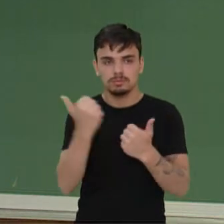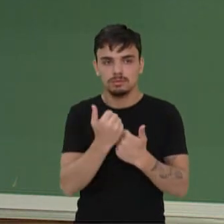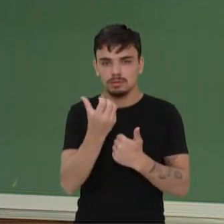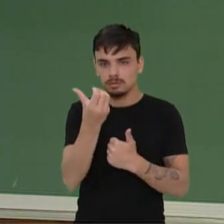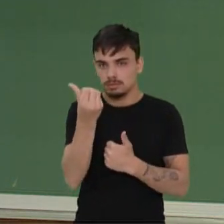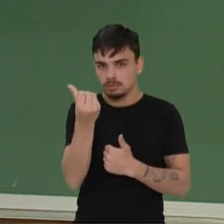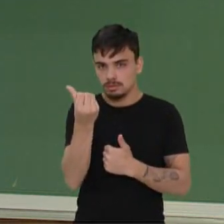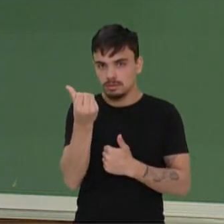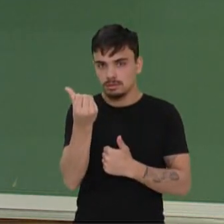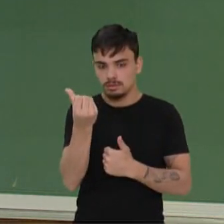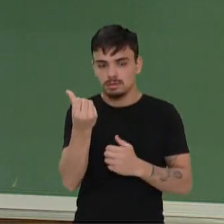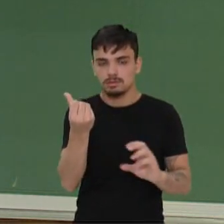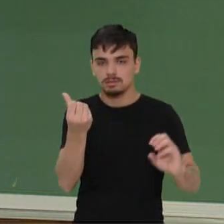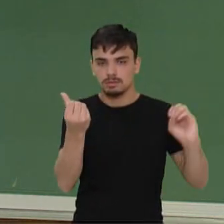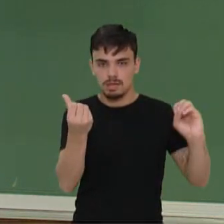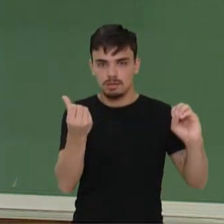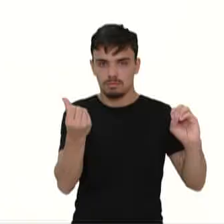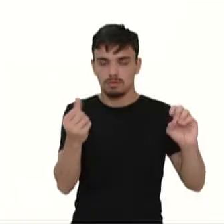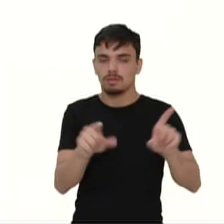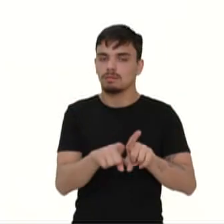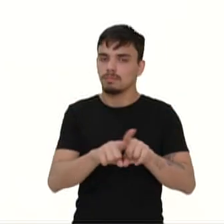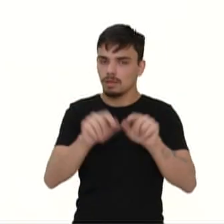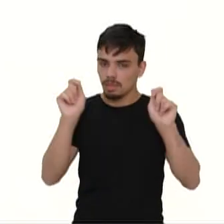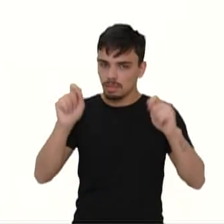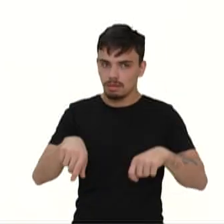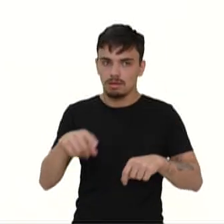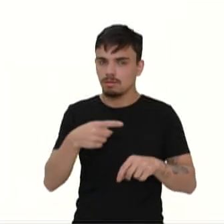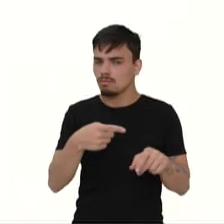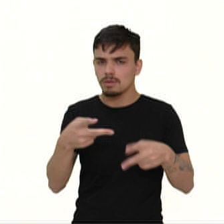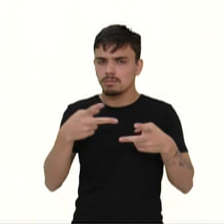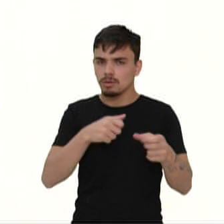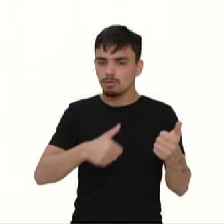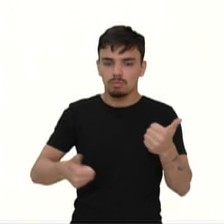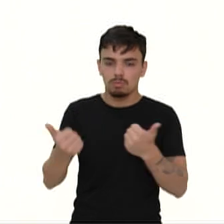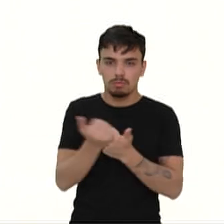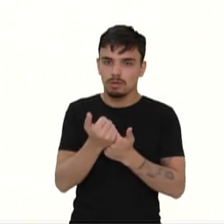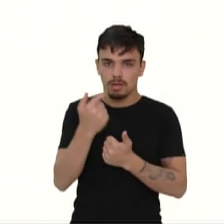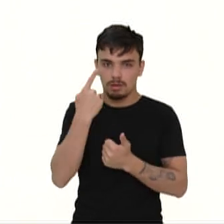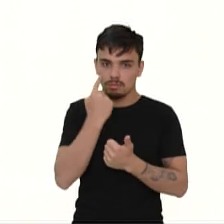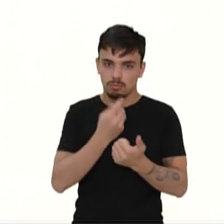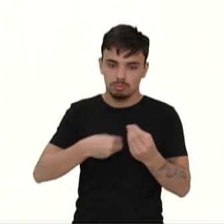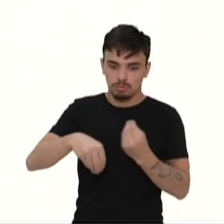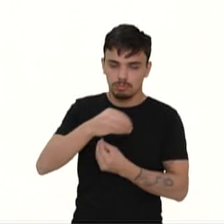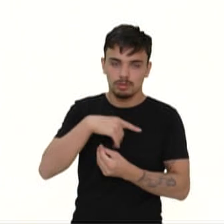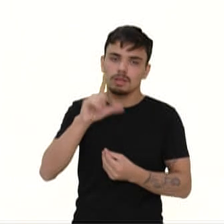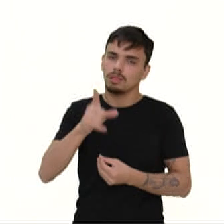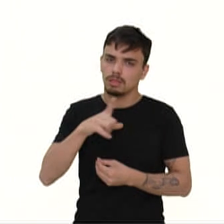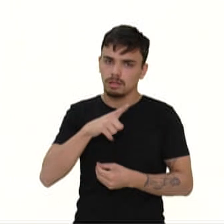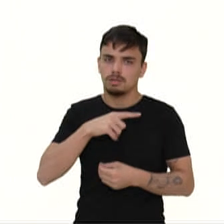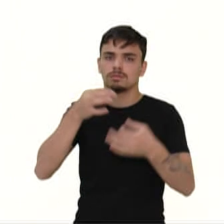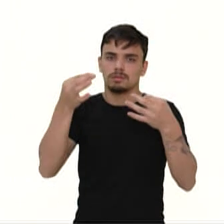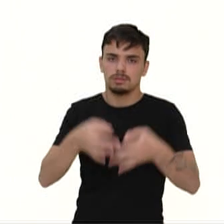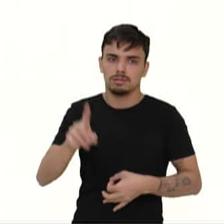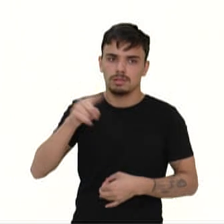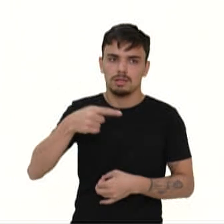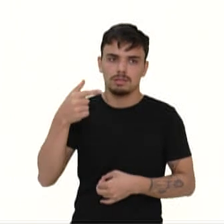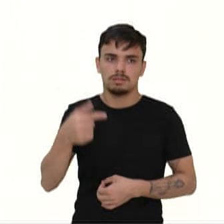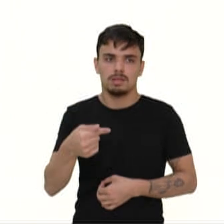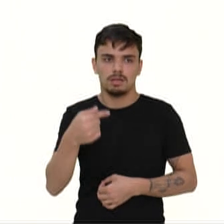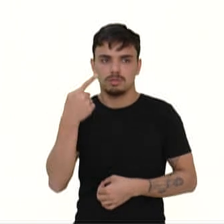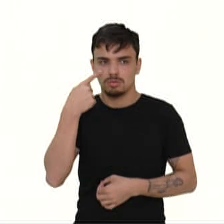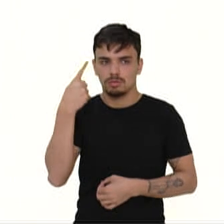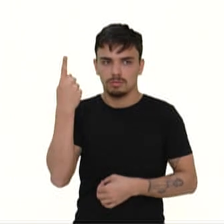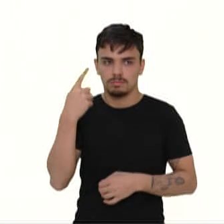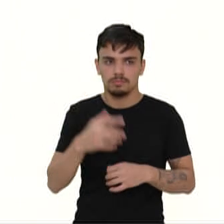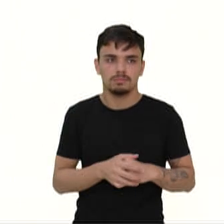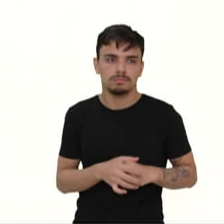6, vai dar 7 também. Perceba que eu não troquei o x por 6. Por quê? Porque eu já tenho certeza que é 7, né? Se você voltar aqui, eu só